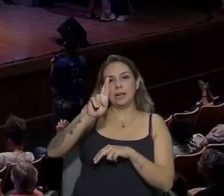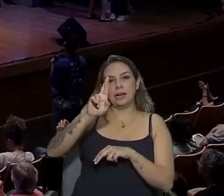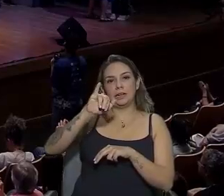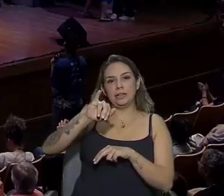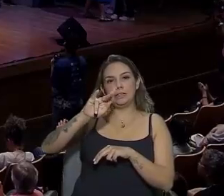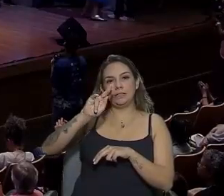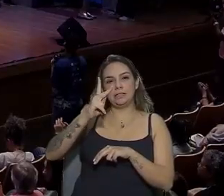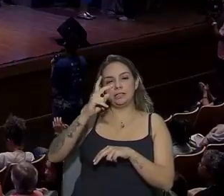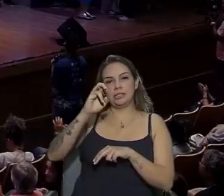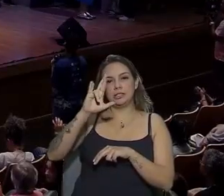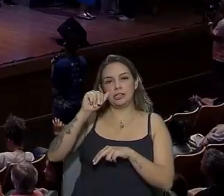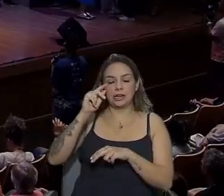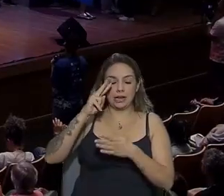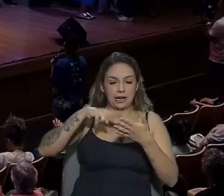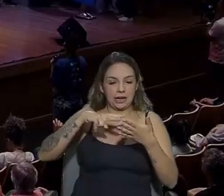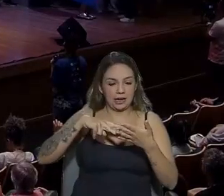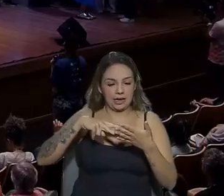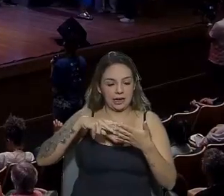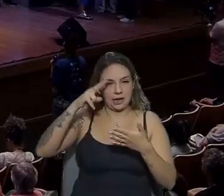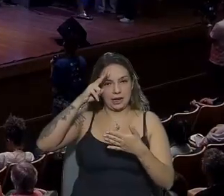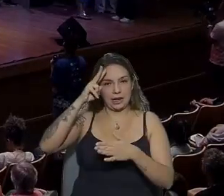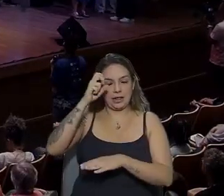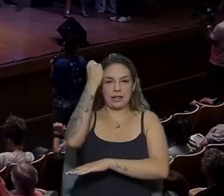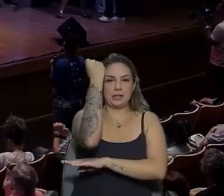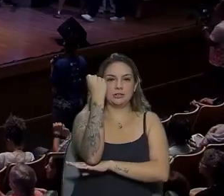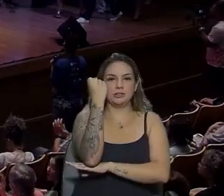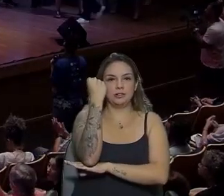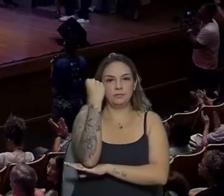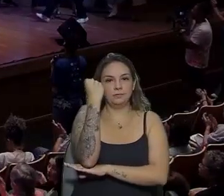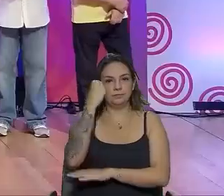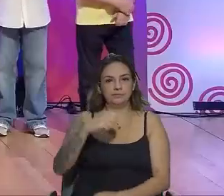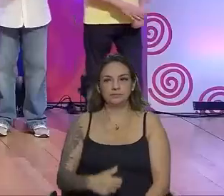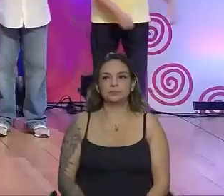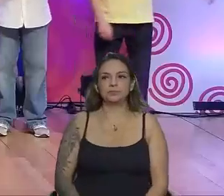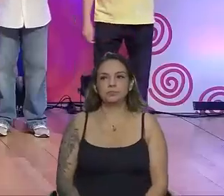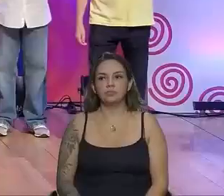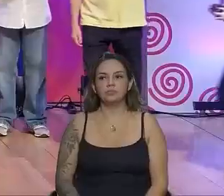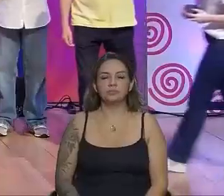Trincheira, Ler, Lembrar e Resistir no Brasil, de Lobato.